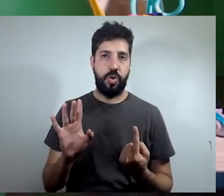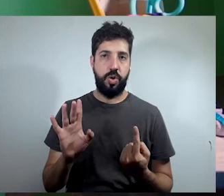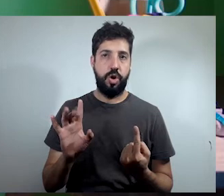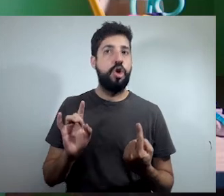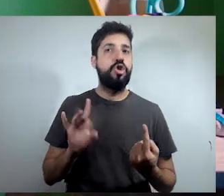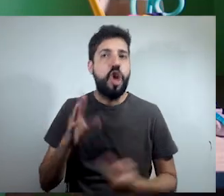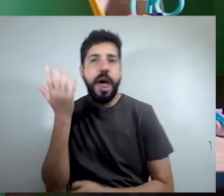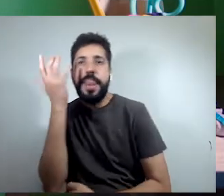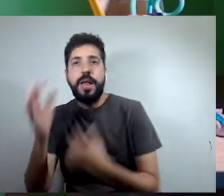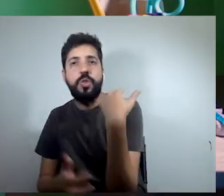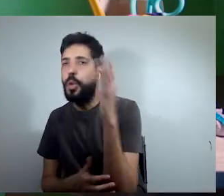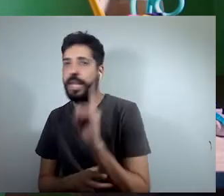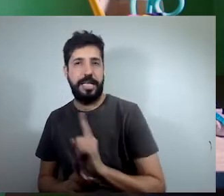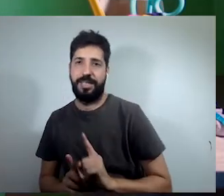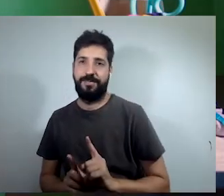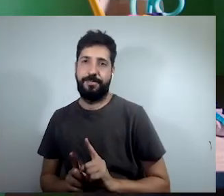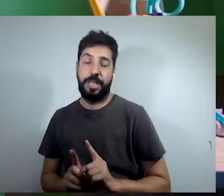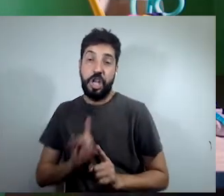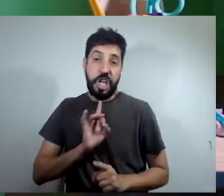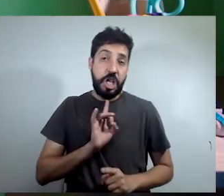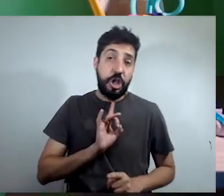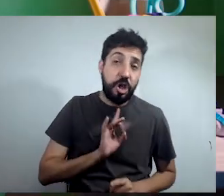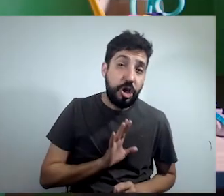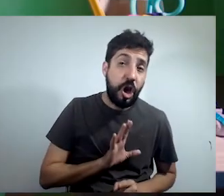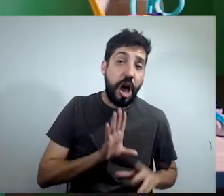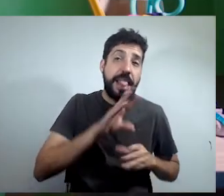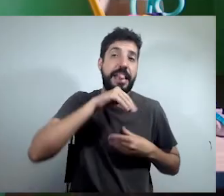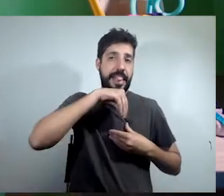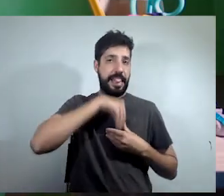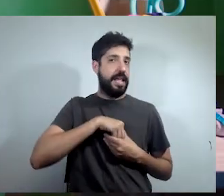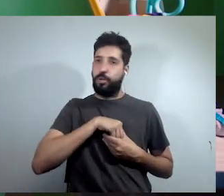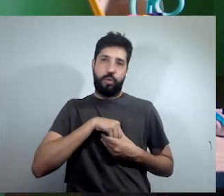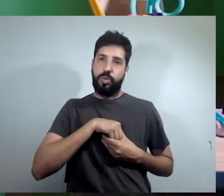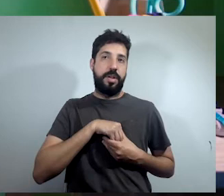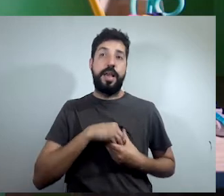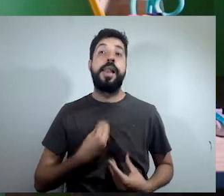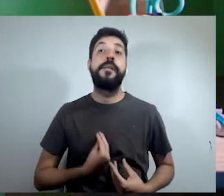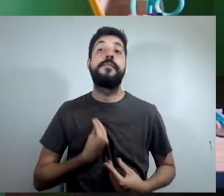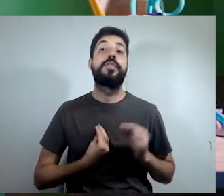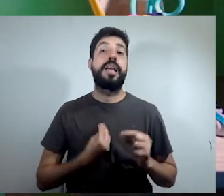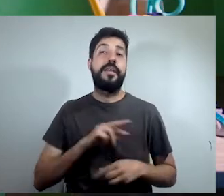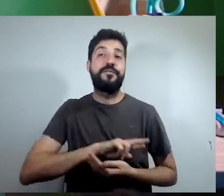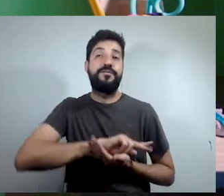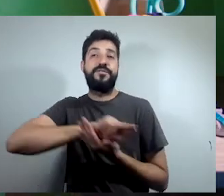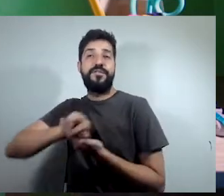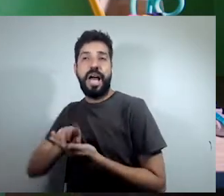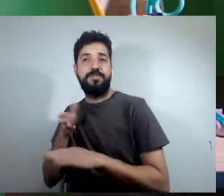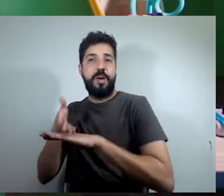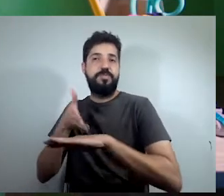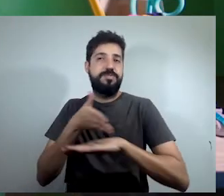no mundo da natureza, ela não vive só no mundo dentro dela. Ela vive em vários mundos, ela